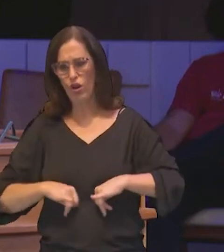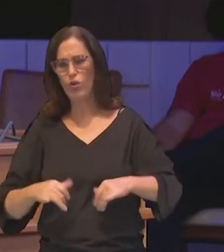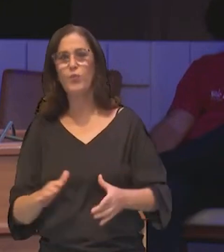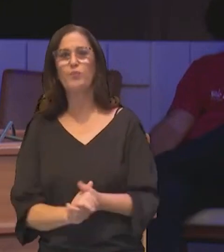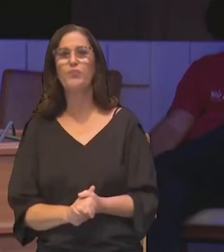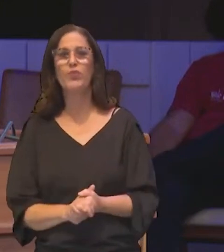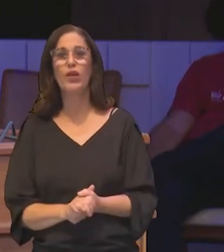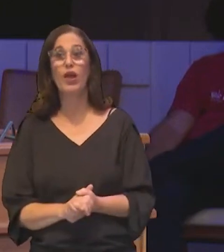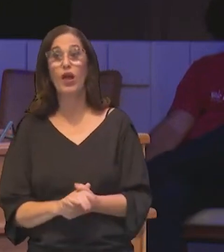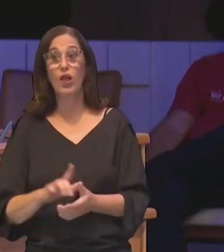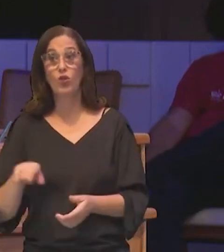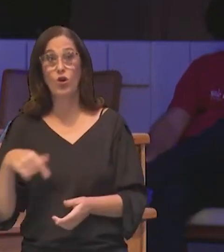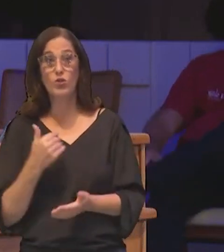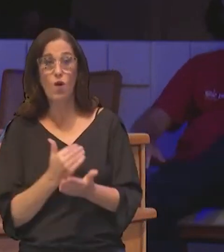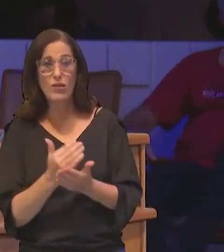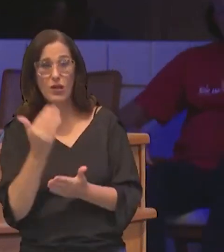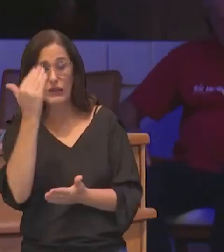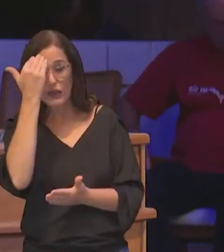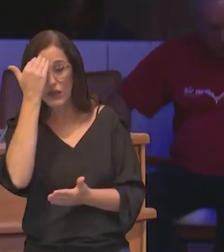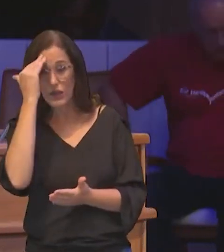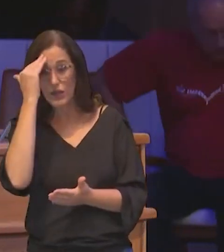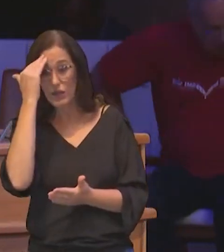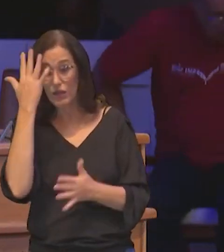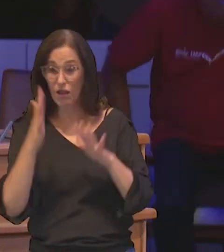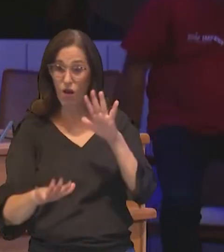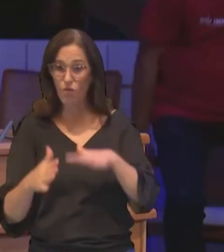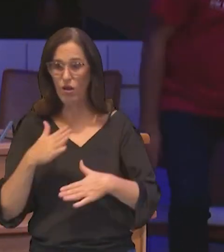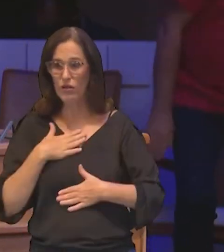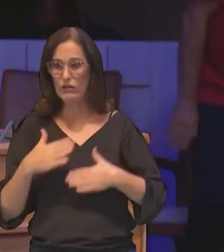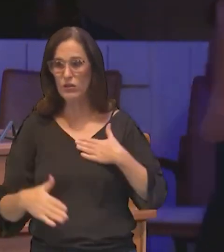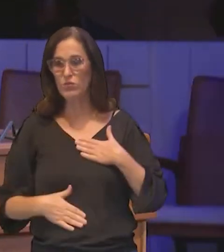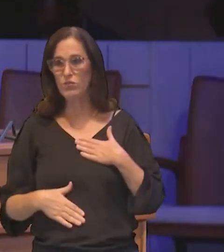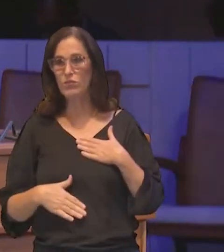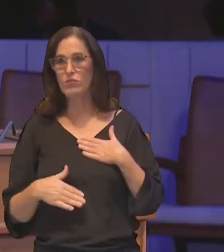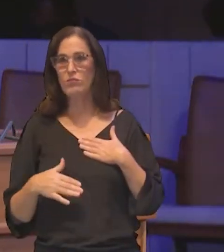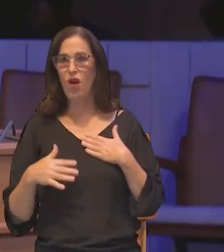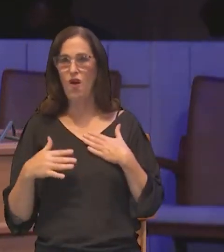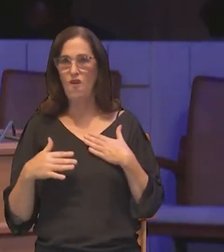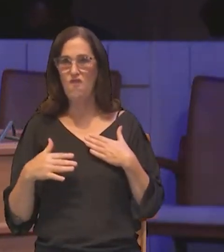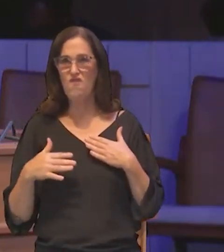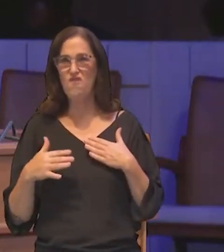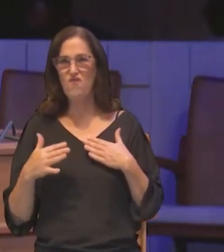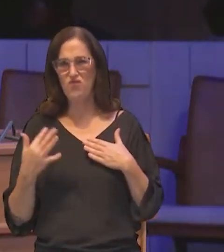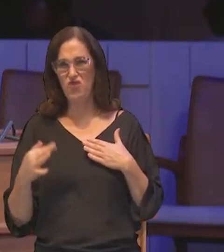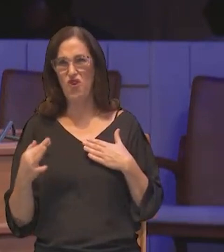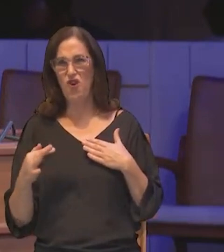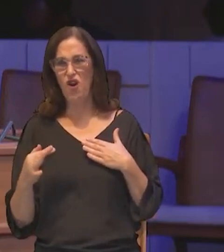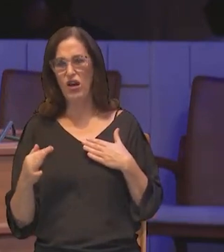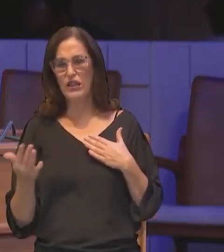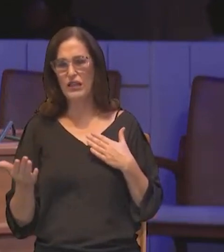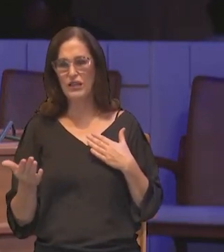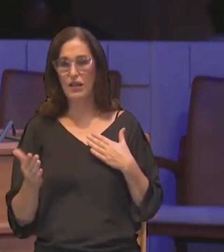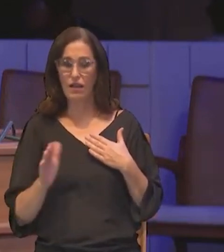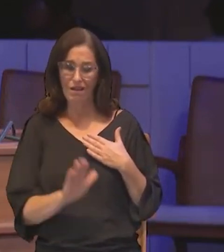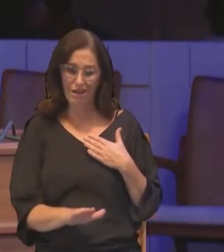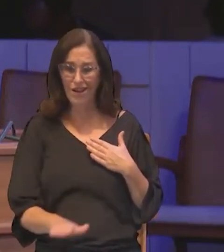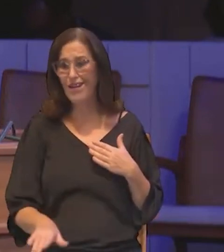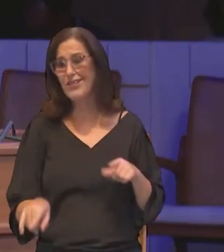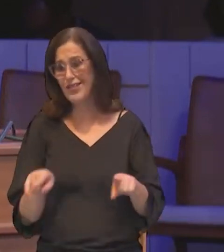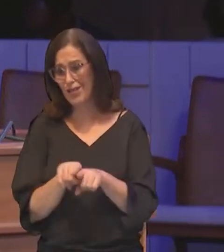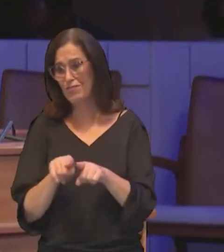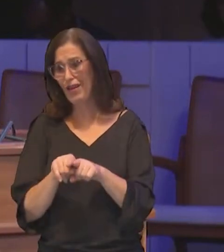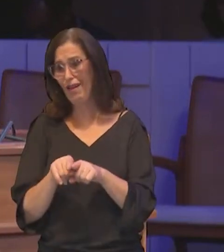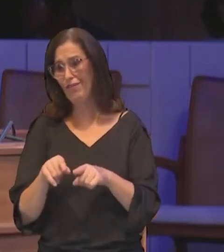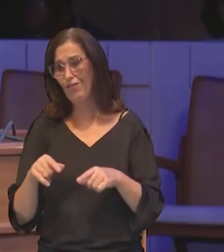a entender essas dores, talvez aquela dor física, que eu tenho certeza que todo adulto já sentiu, toda criança sente,